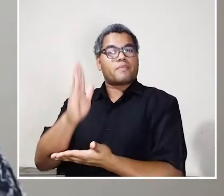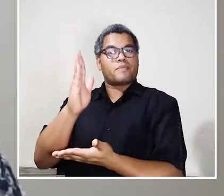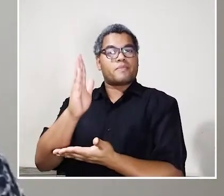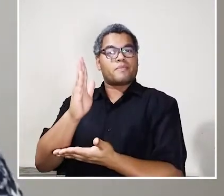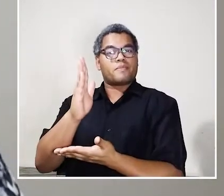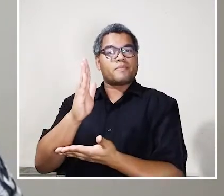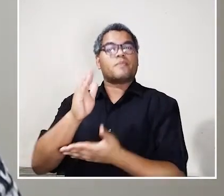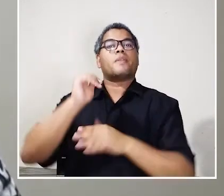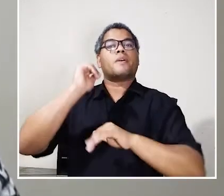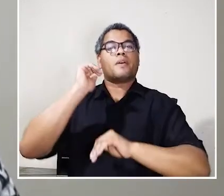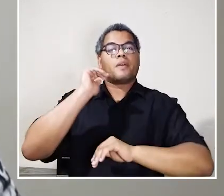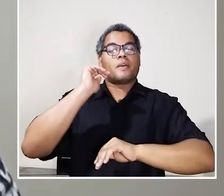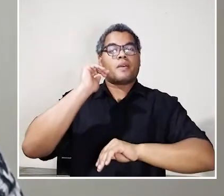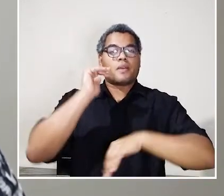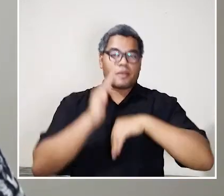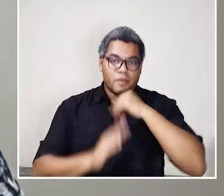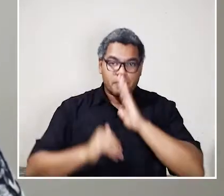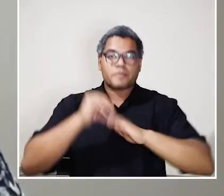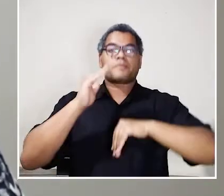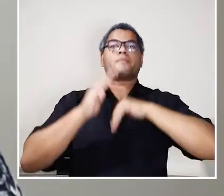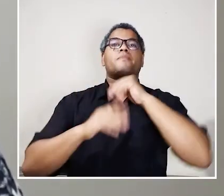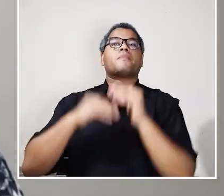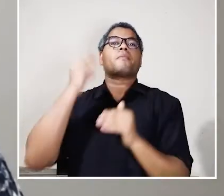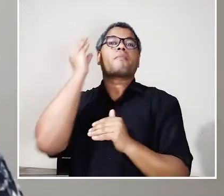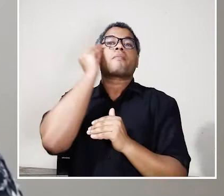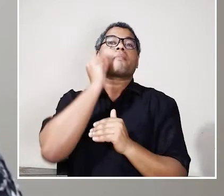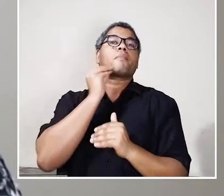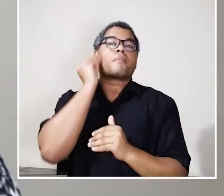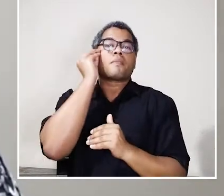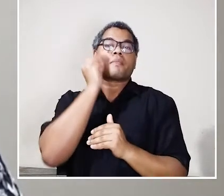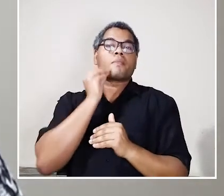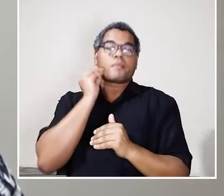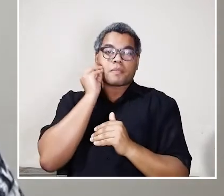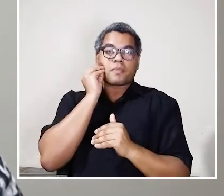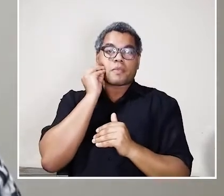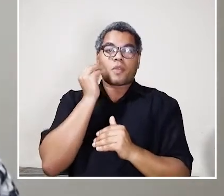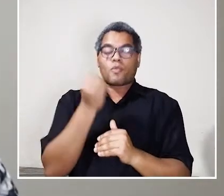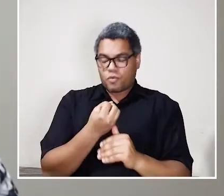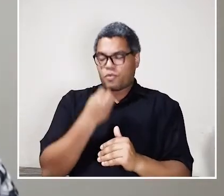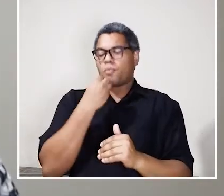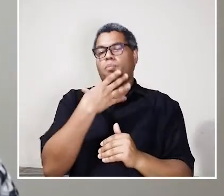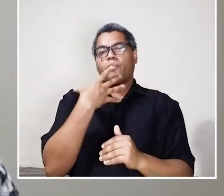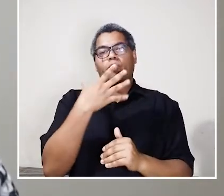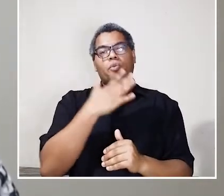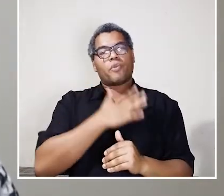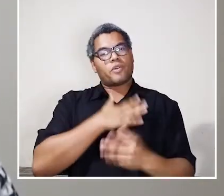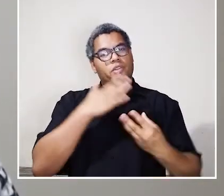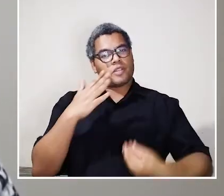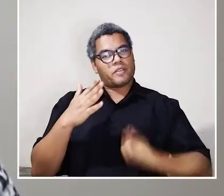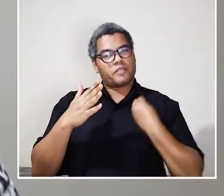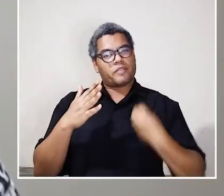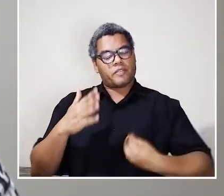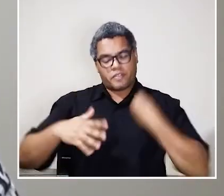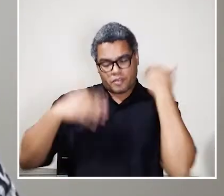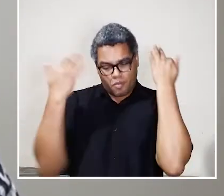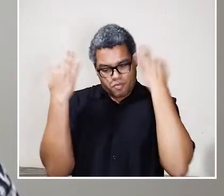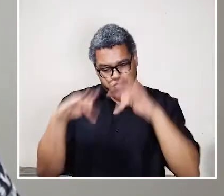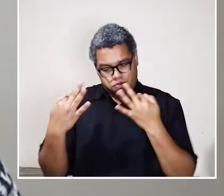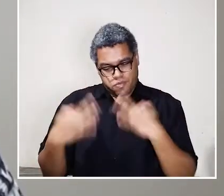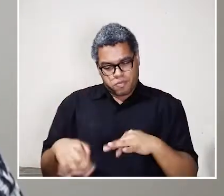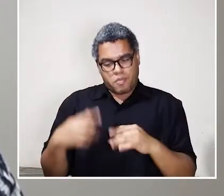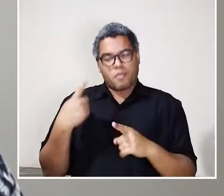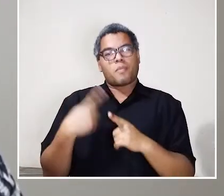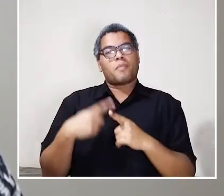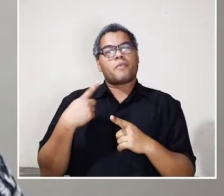aprovação produz experiência. Foi-me bom ter passado pela